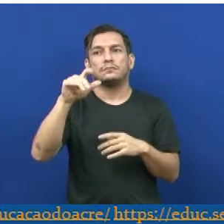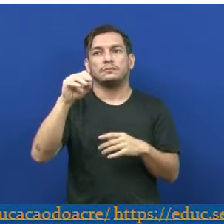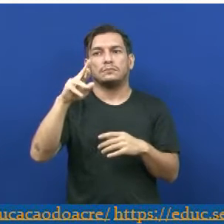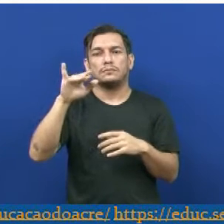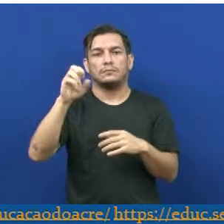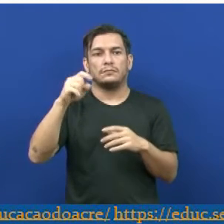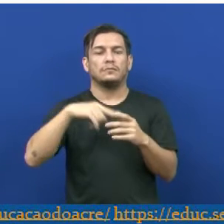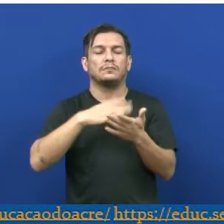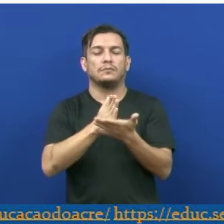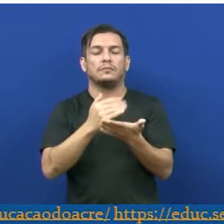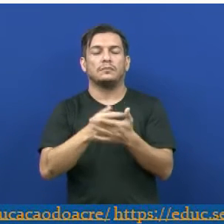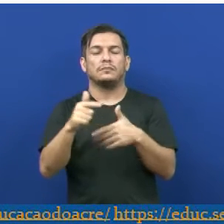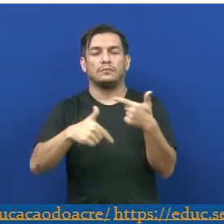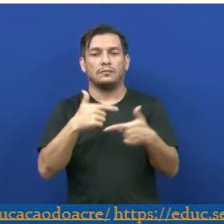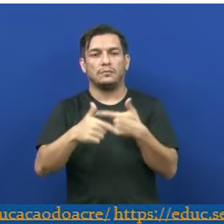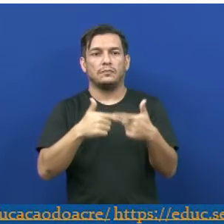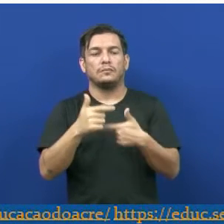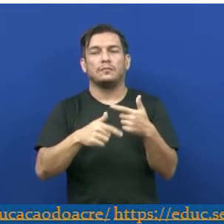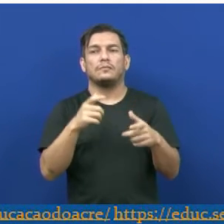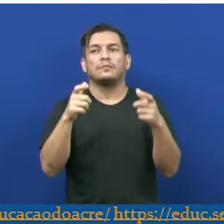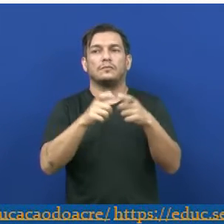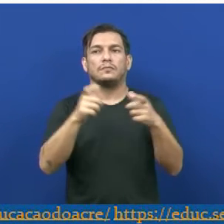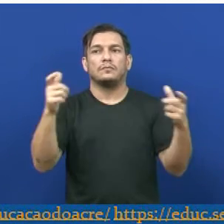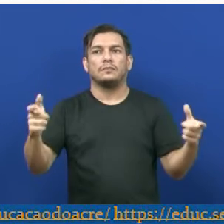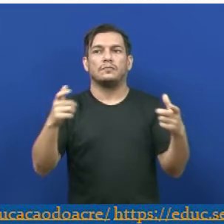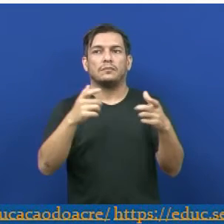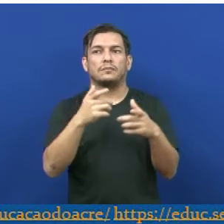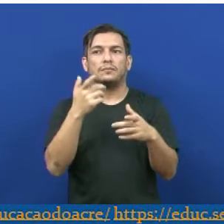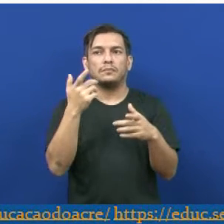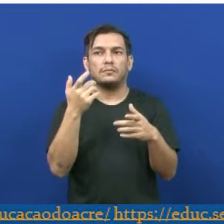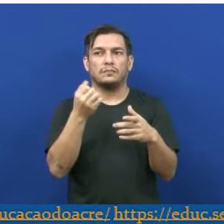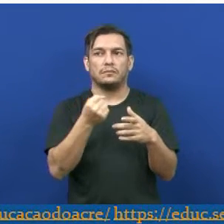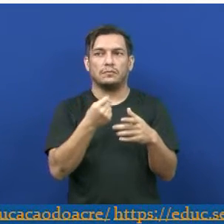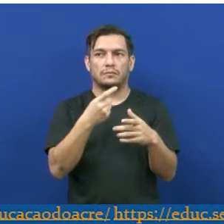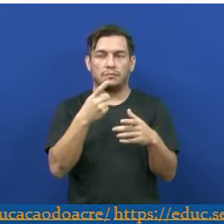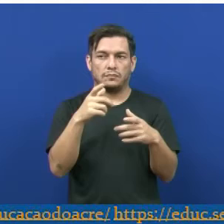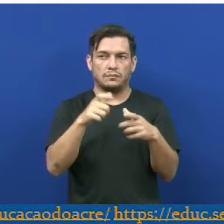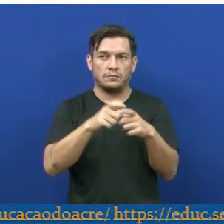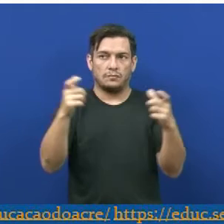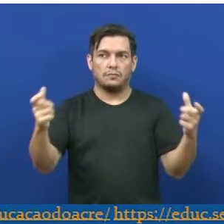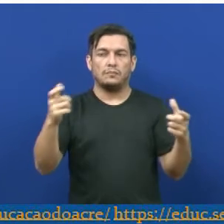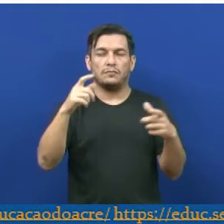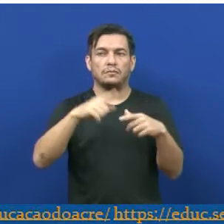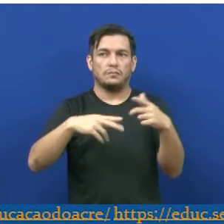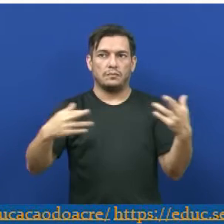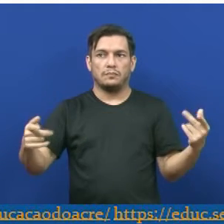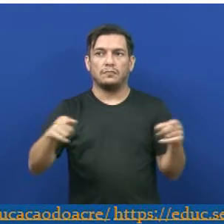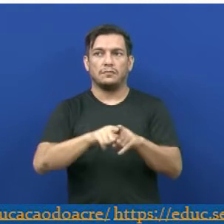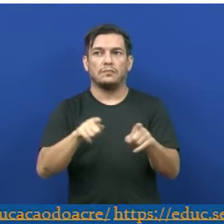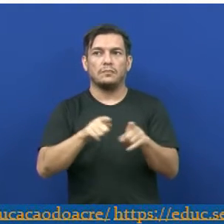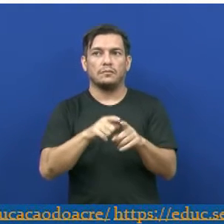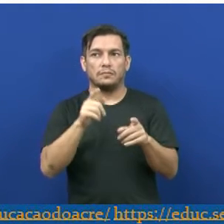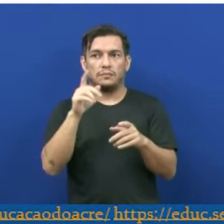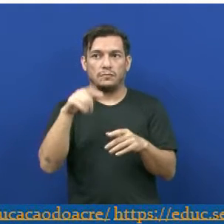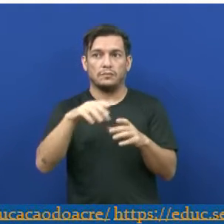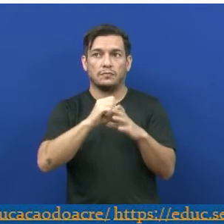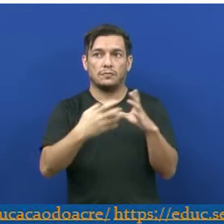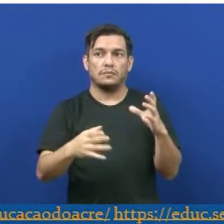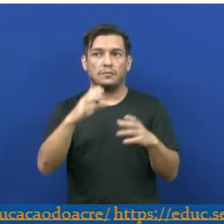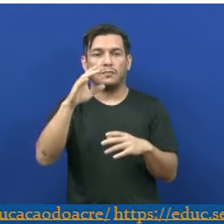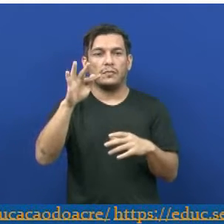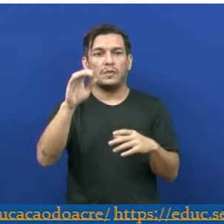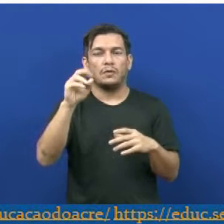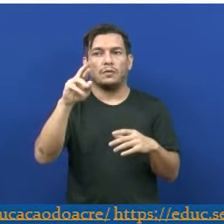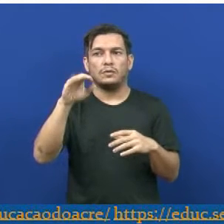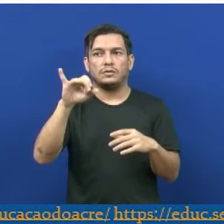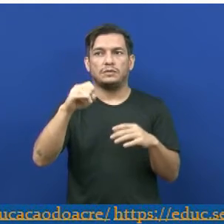do trabalho em tarefas específicas, aumento da produtividade, grande nível de subordinação. Característica do Fordismo: padronização